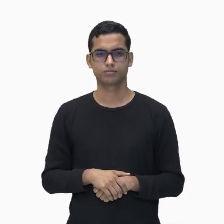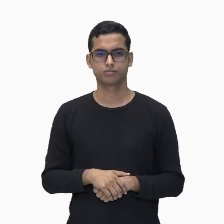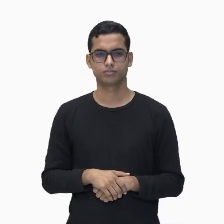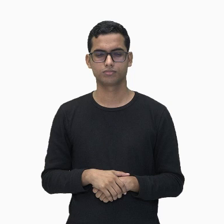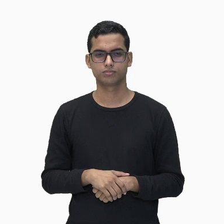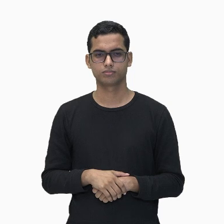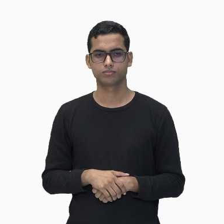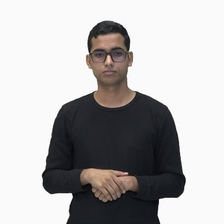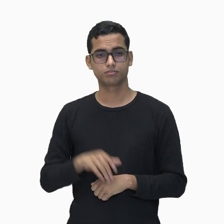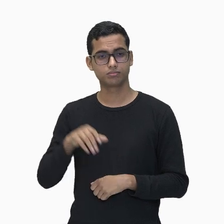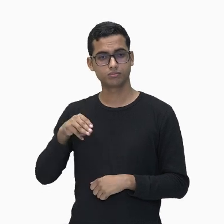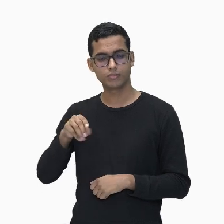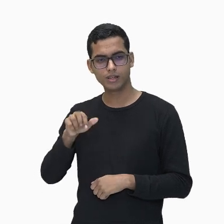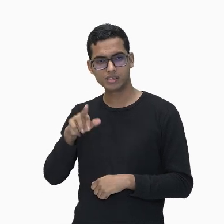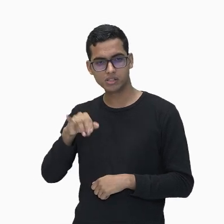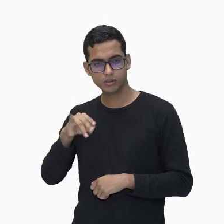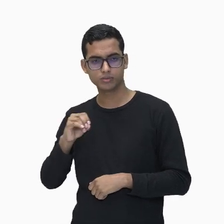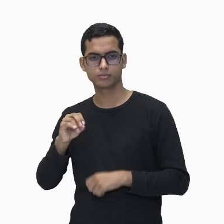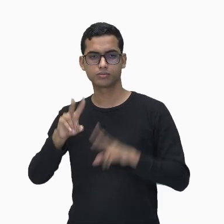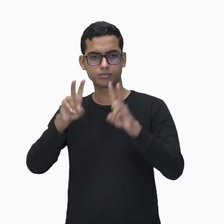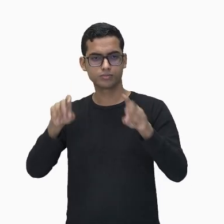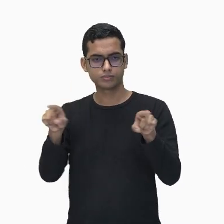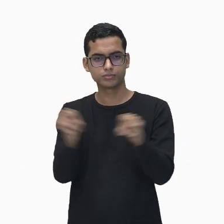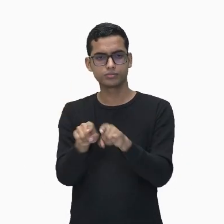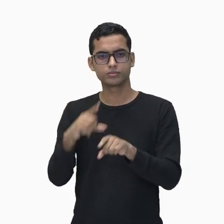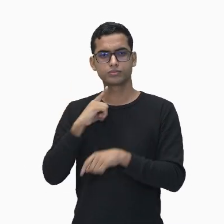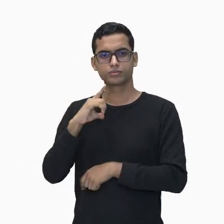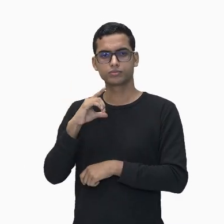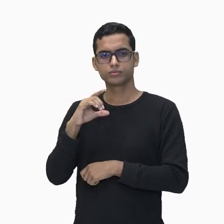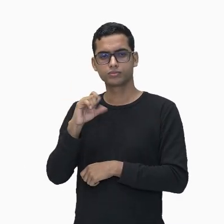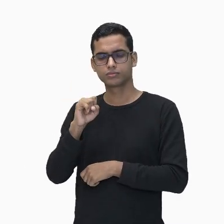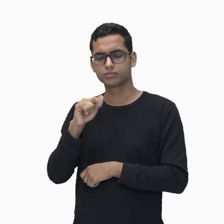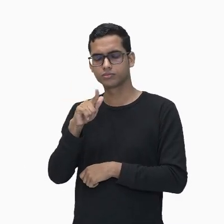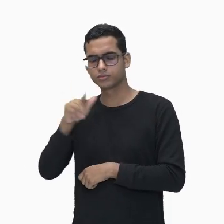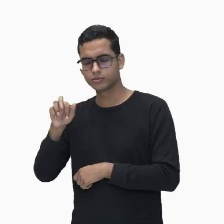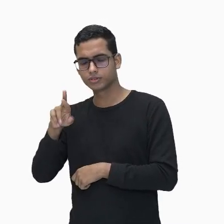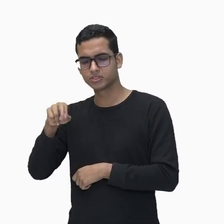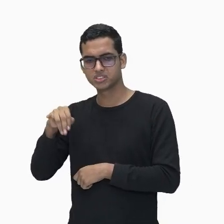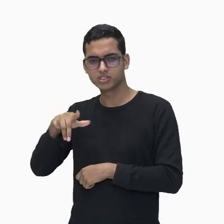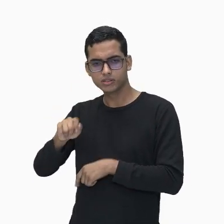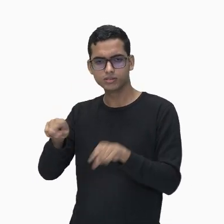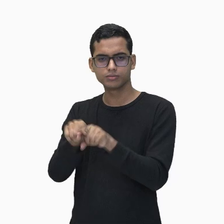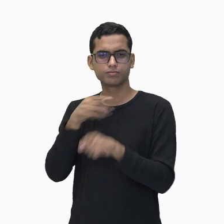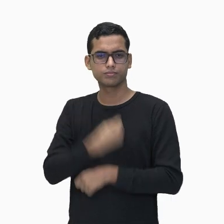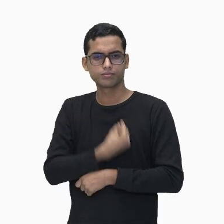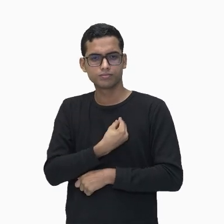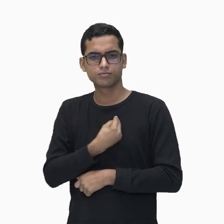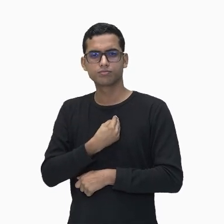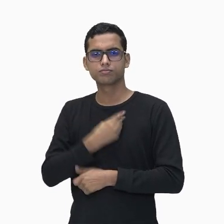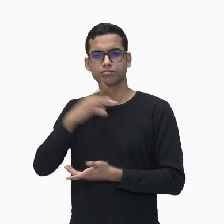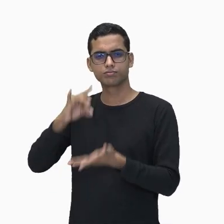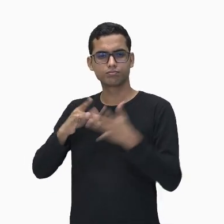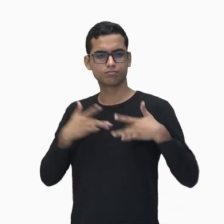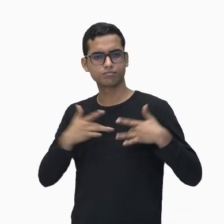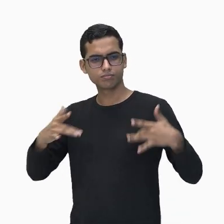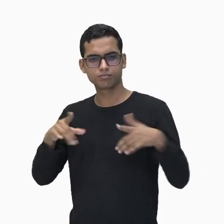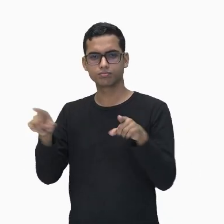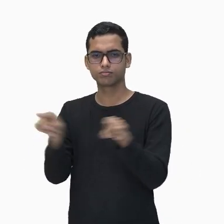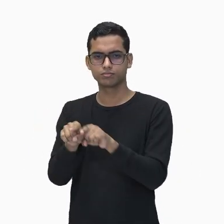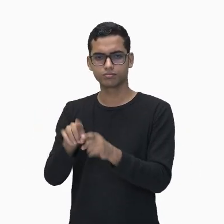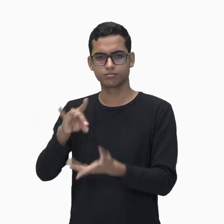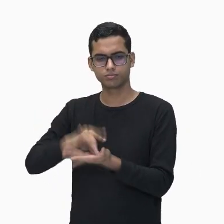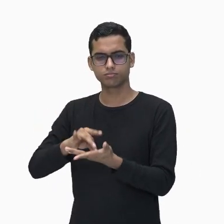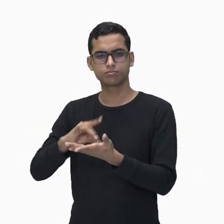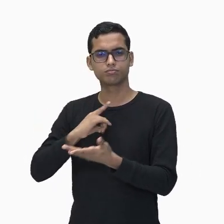Marido. Salve, Regina, Mater Misericordia, Vita, Dulcedo, Espes, imensa